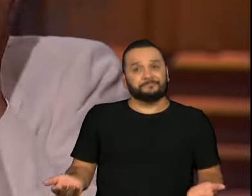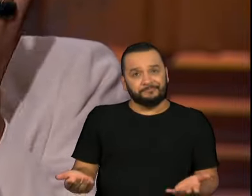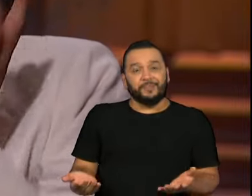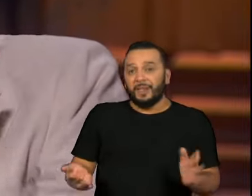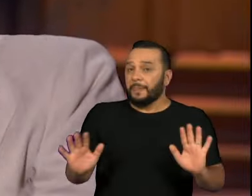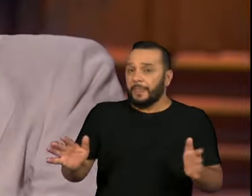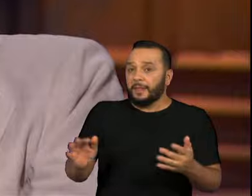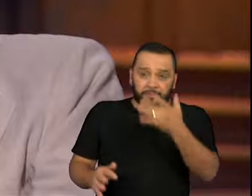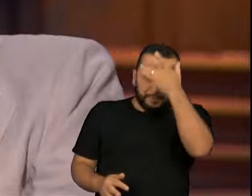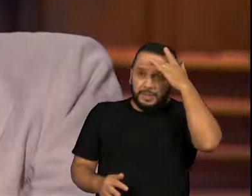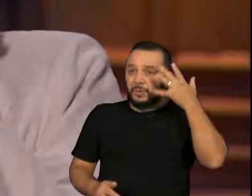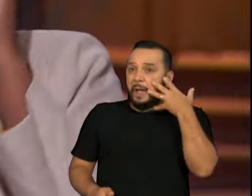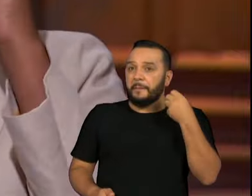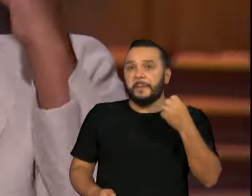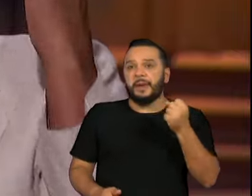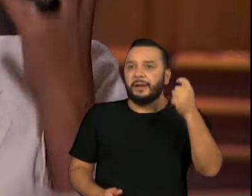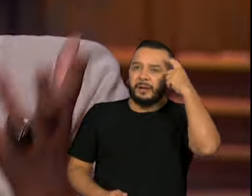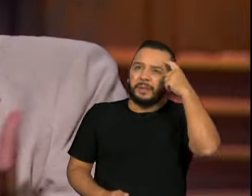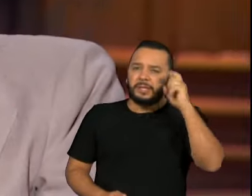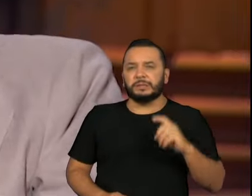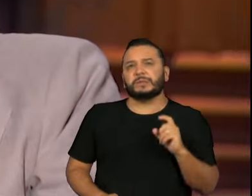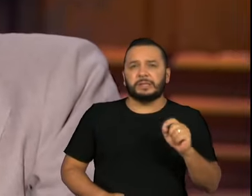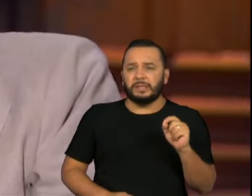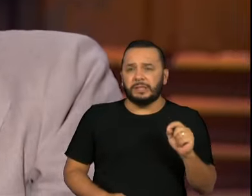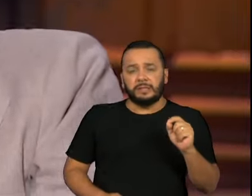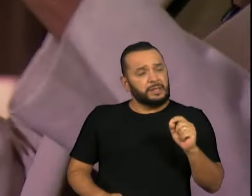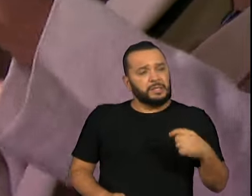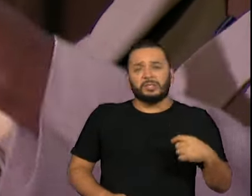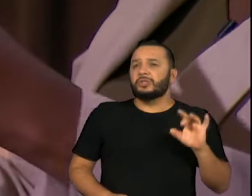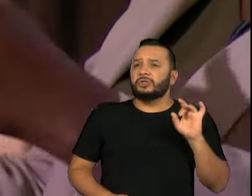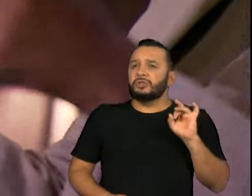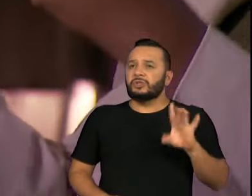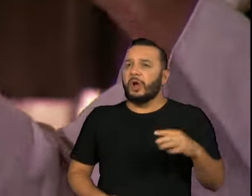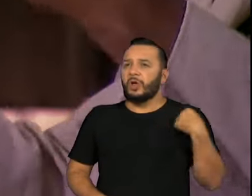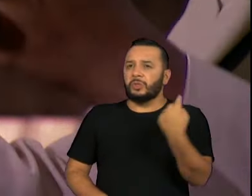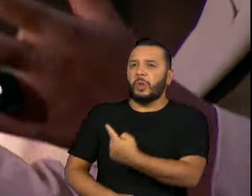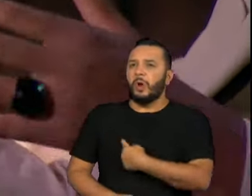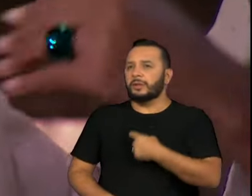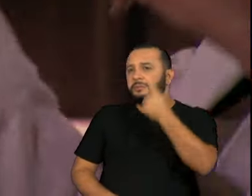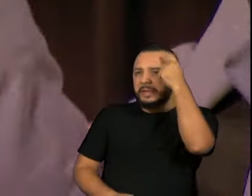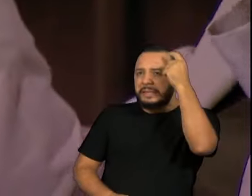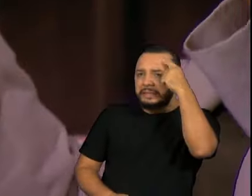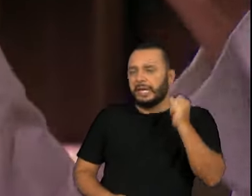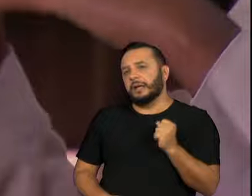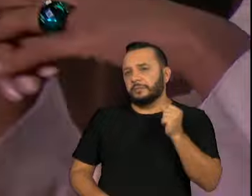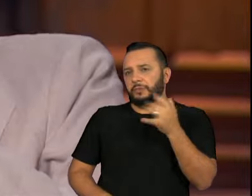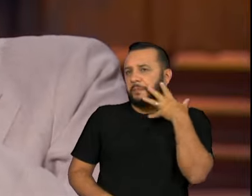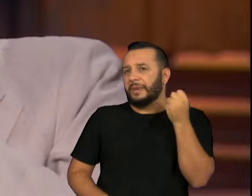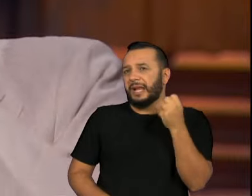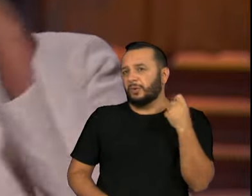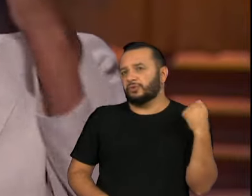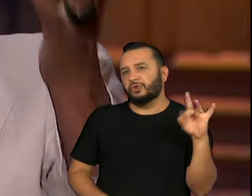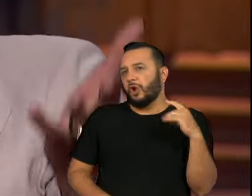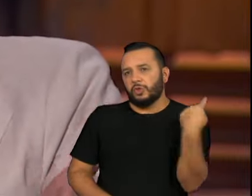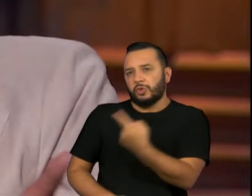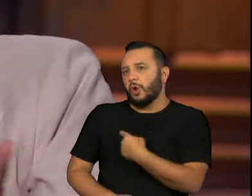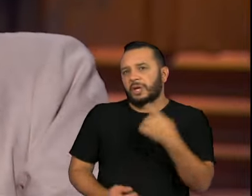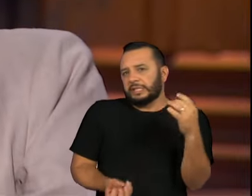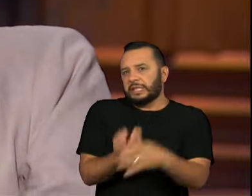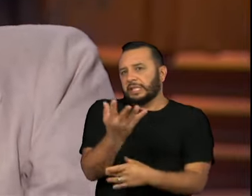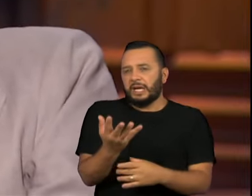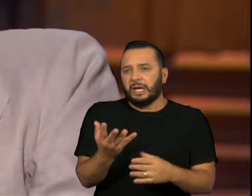só pessoas como ela Aparentemente o que que é mostrado pensaram construíram fizeram grande tiveram